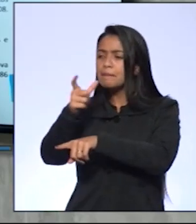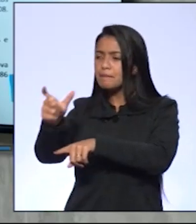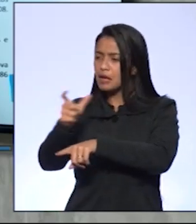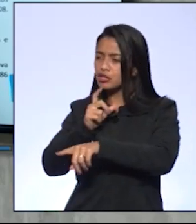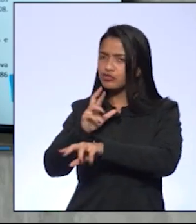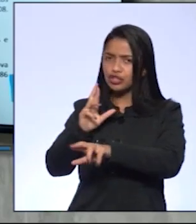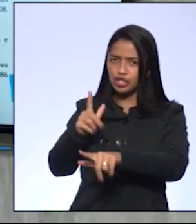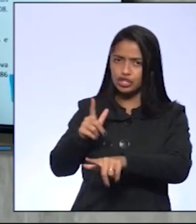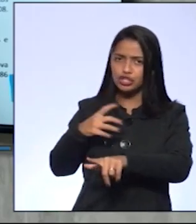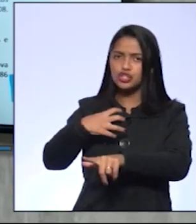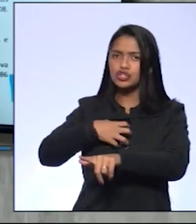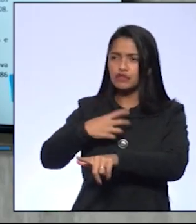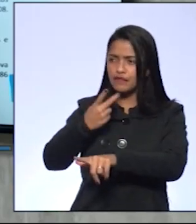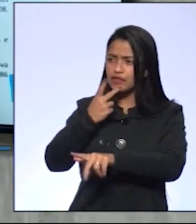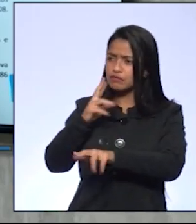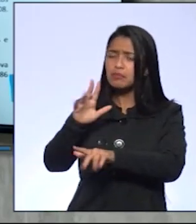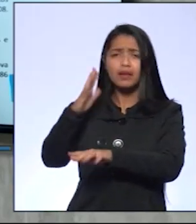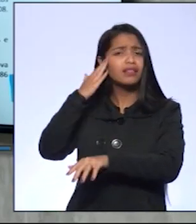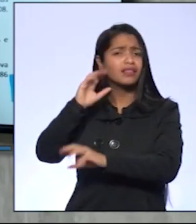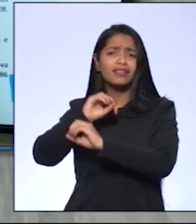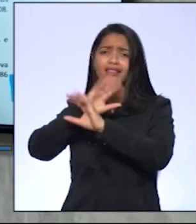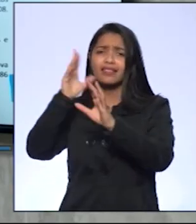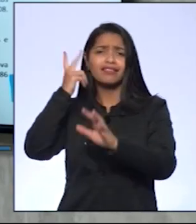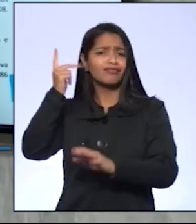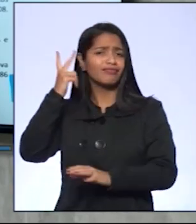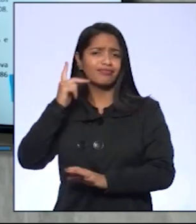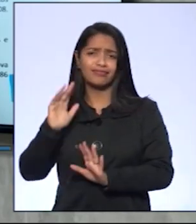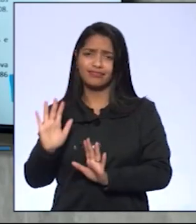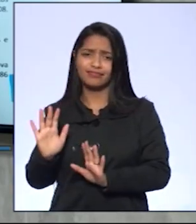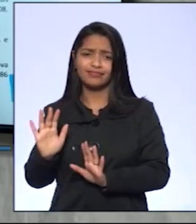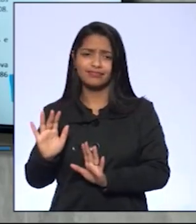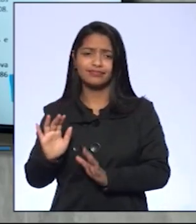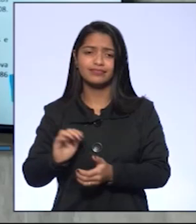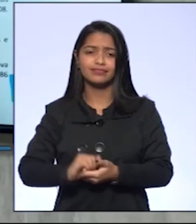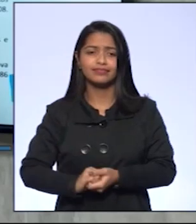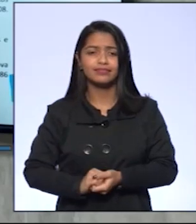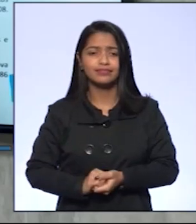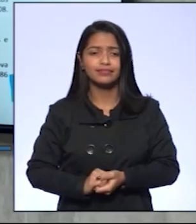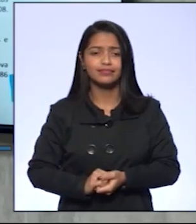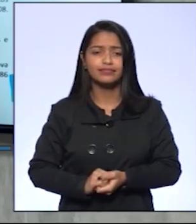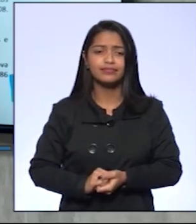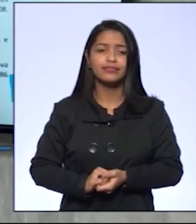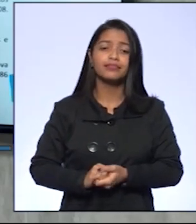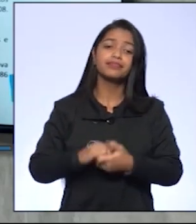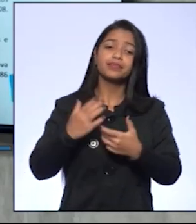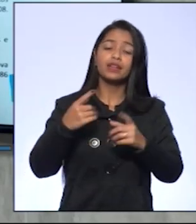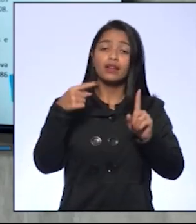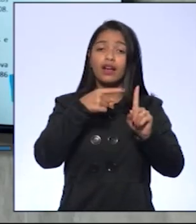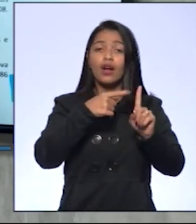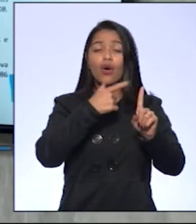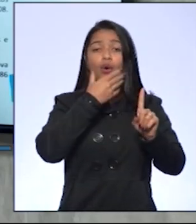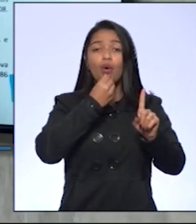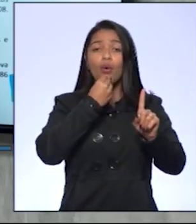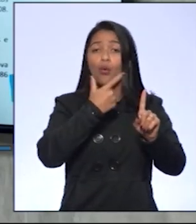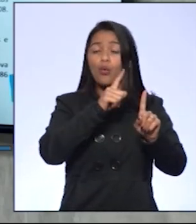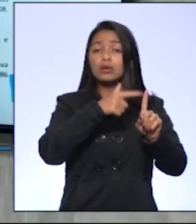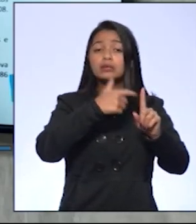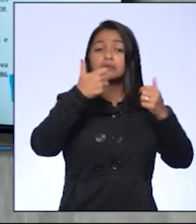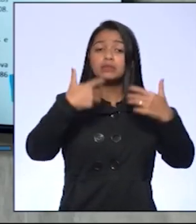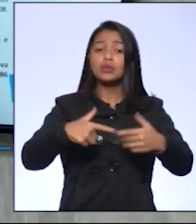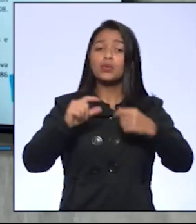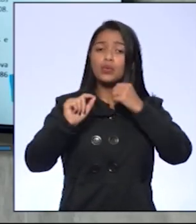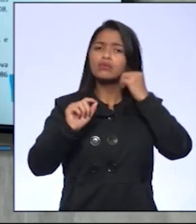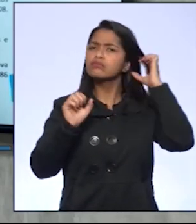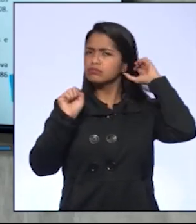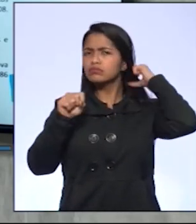da palavra, mas a gente se entende. Agora, o Paul, ele está dizendo assim, ok, é verdade, nós temos as